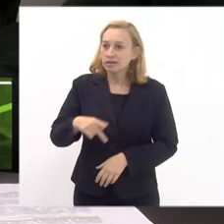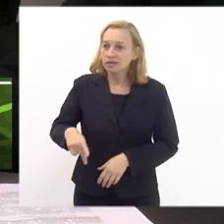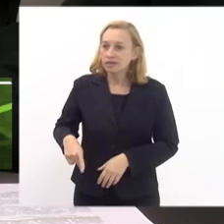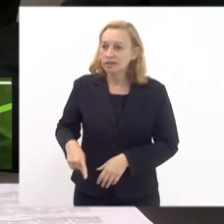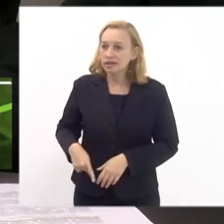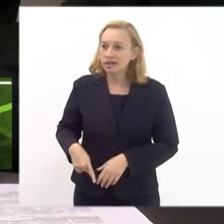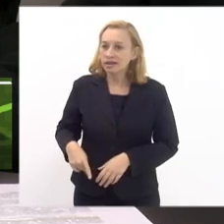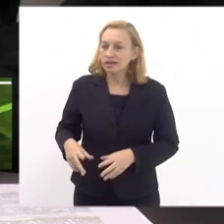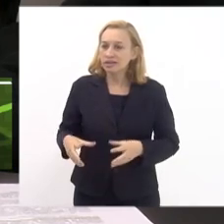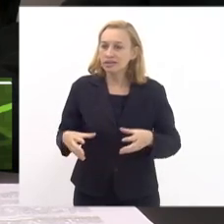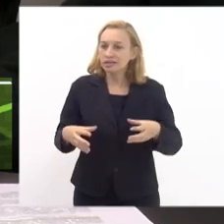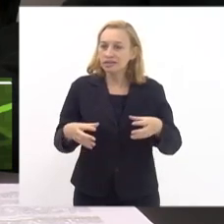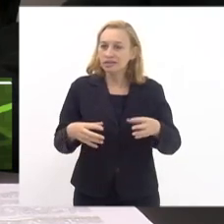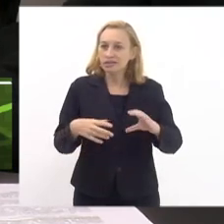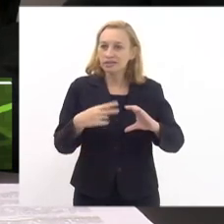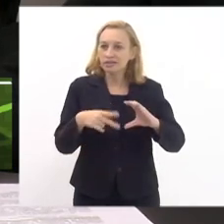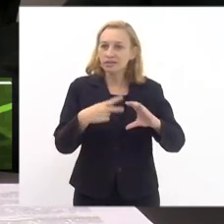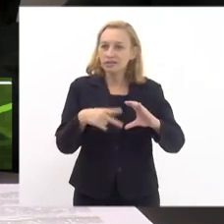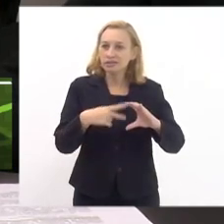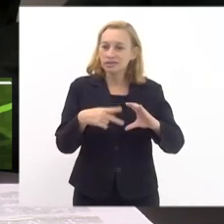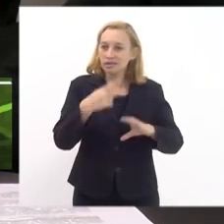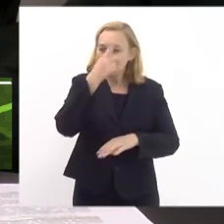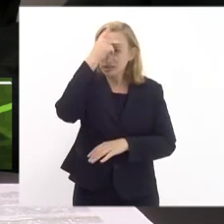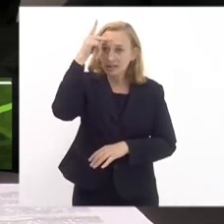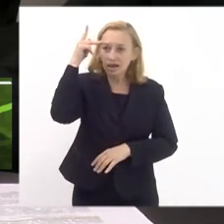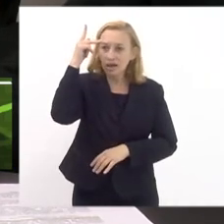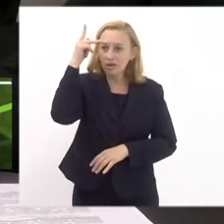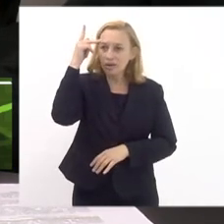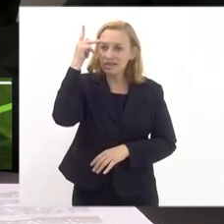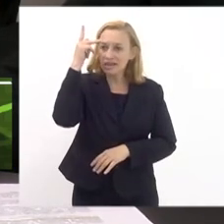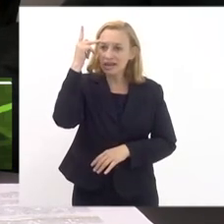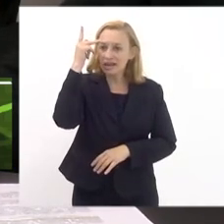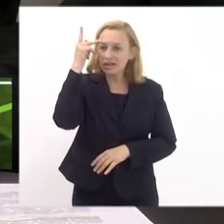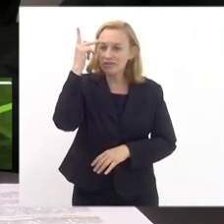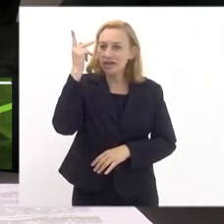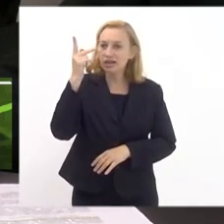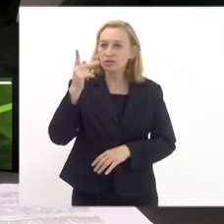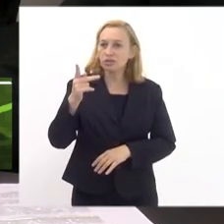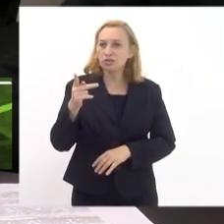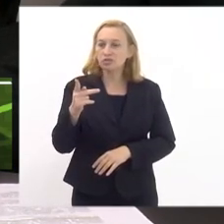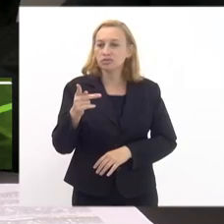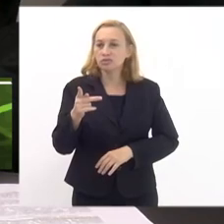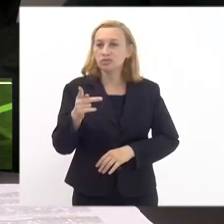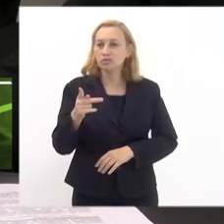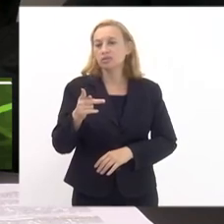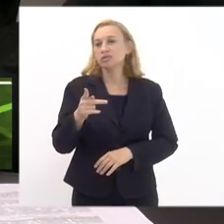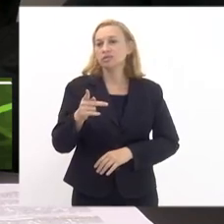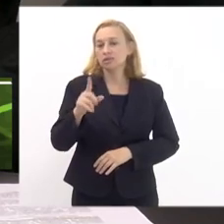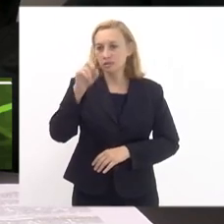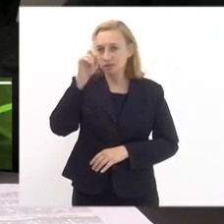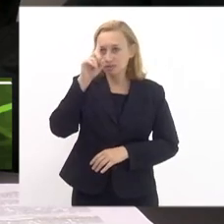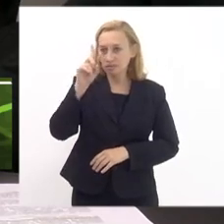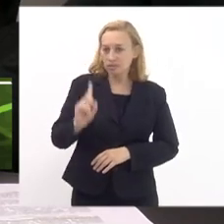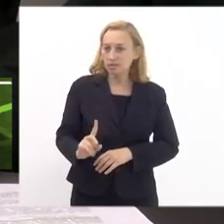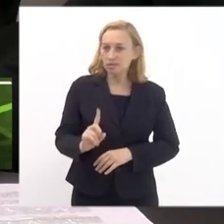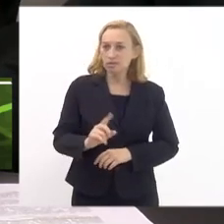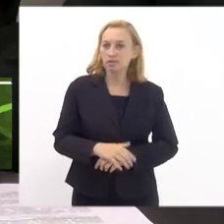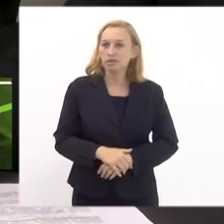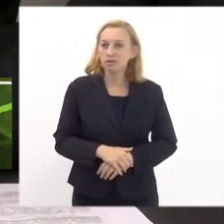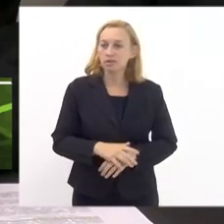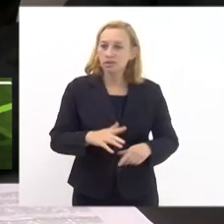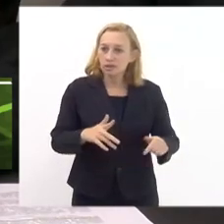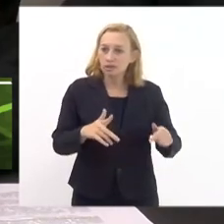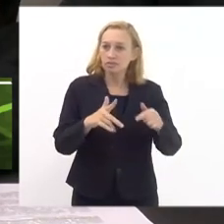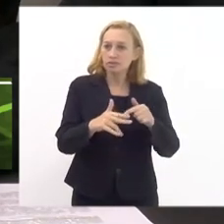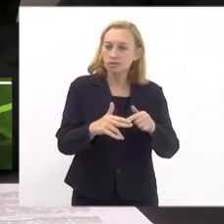tá? Que propõe uma lei municipal, veja só, ampliando a possibilidade de estacionar